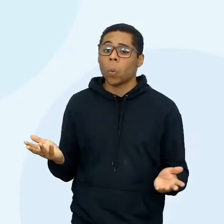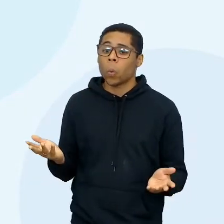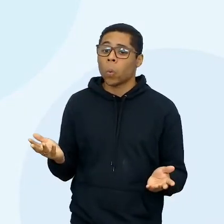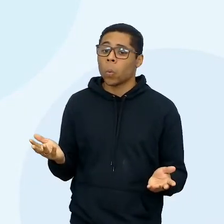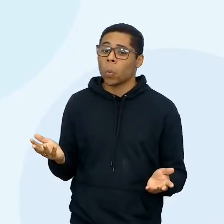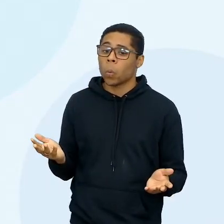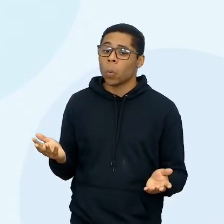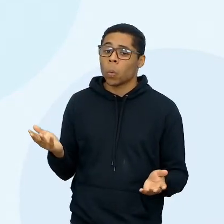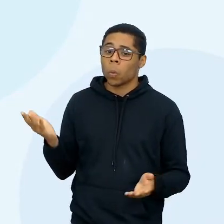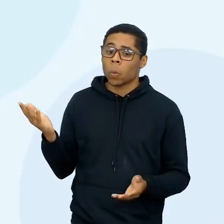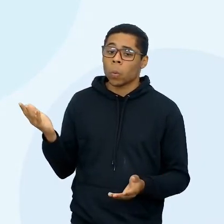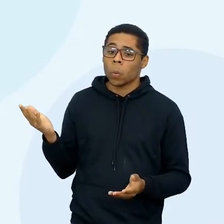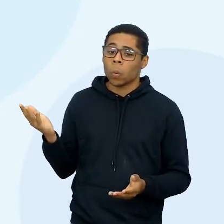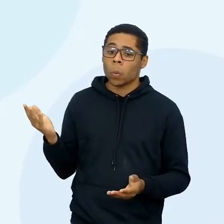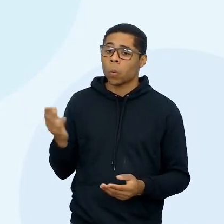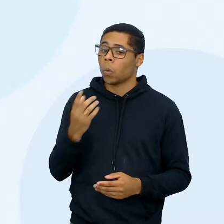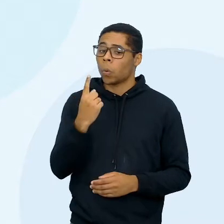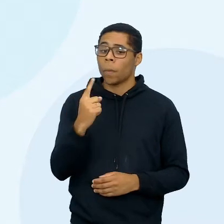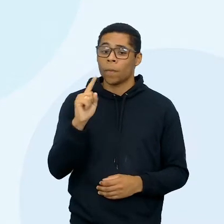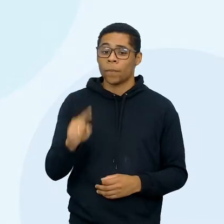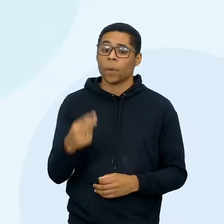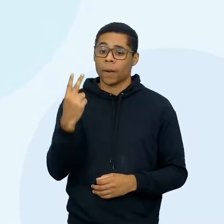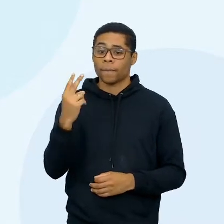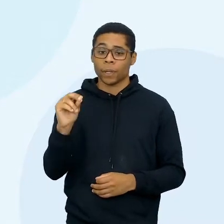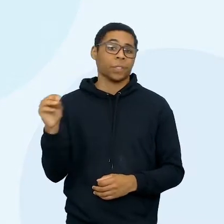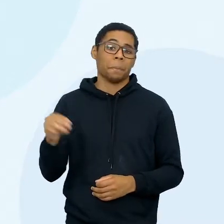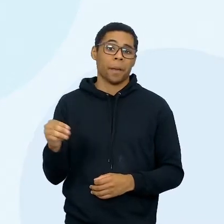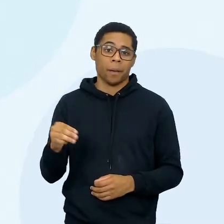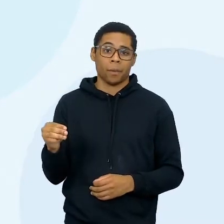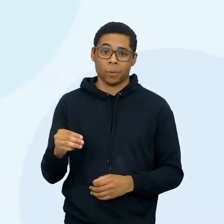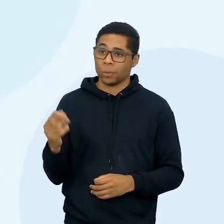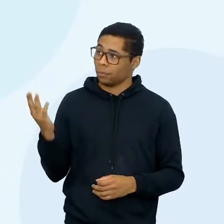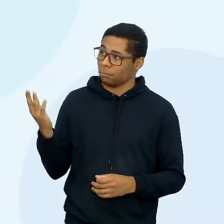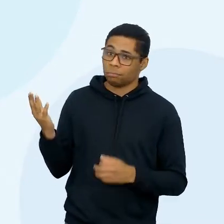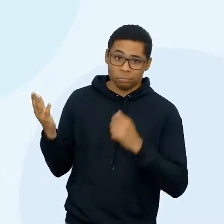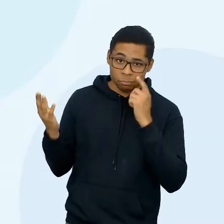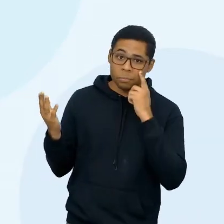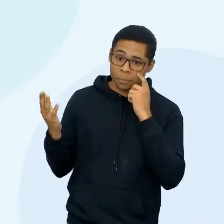vai dar 1,20 metros quadrados.